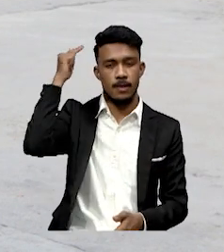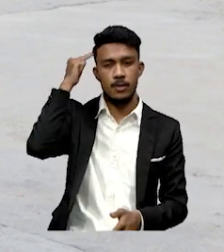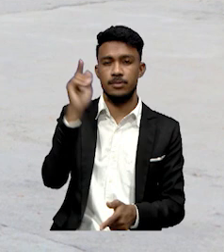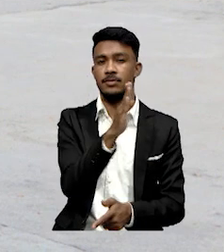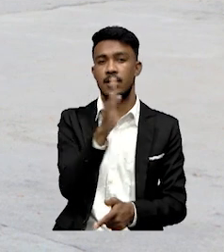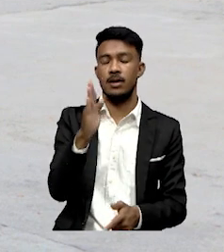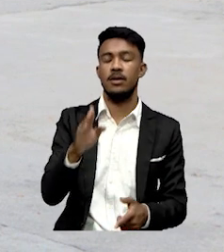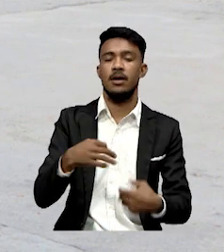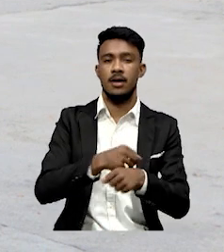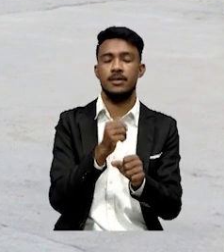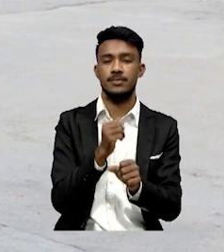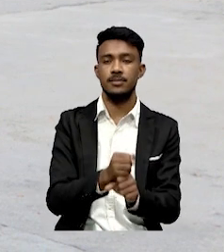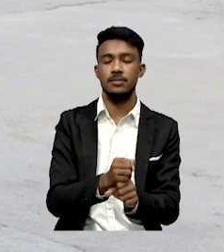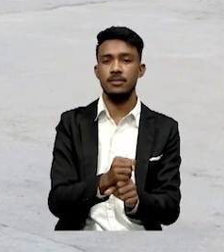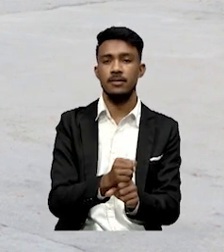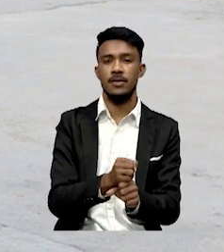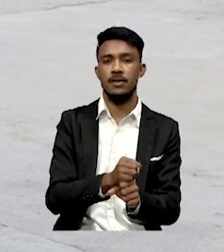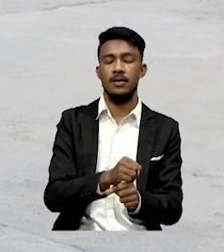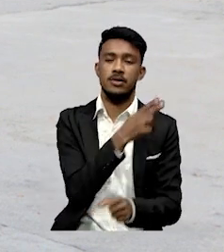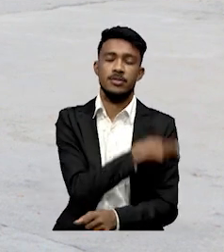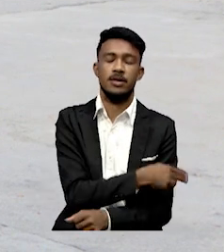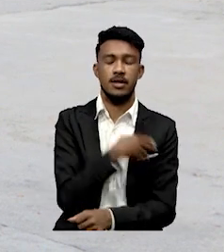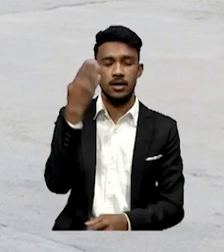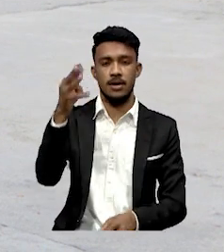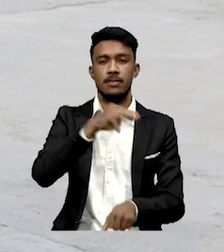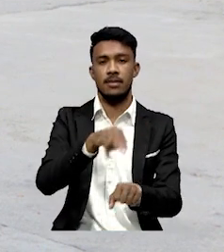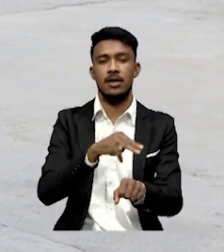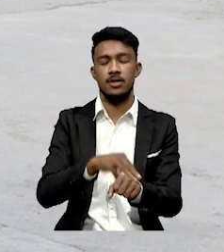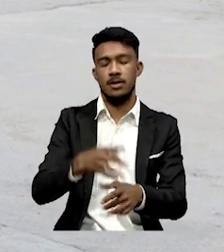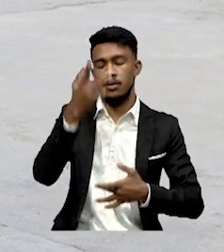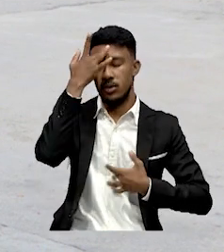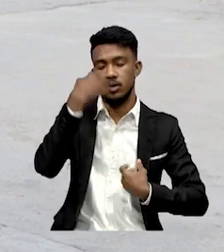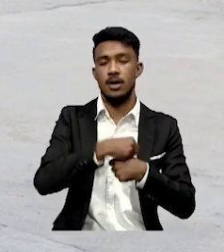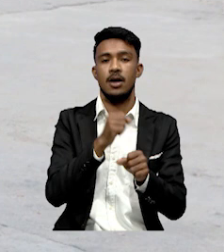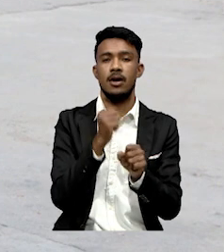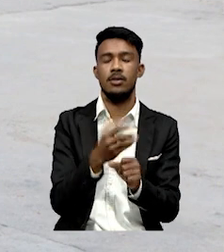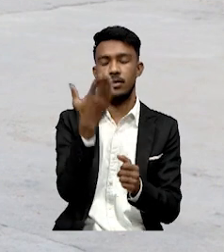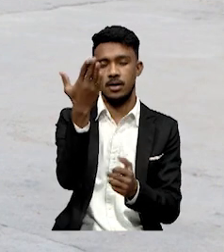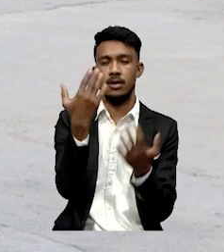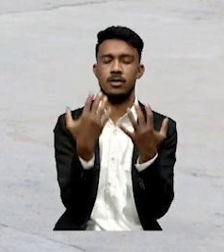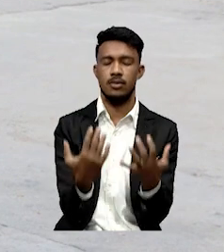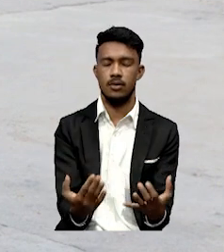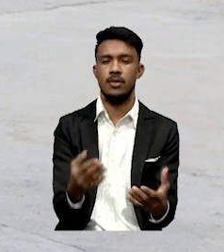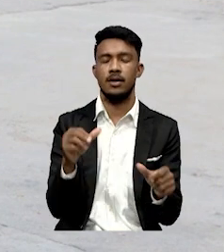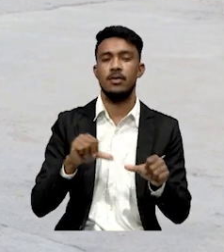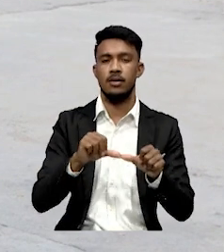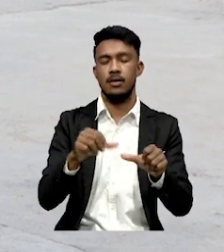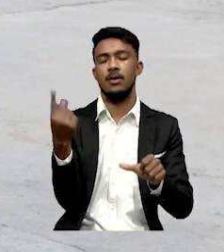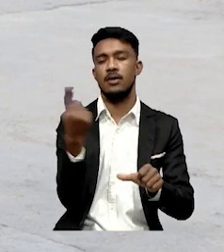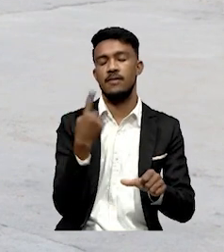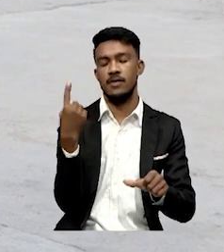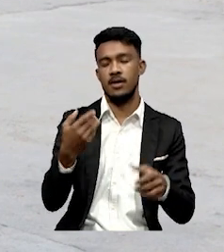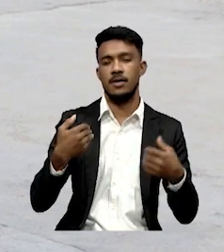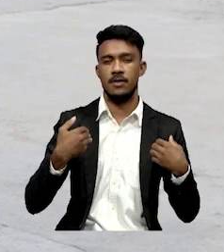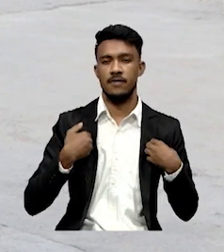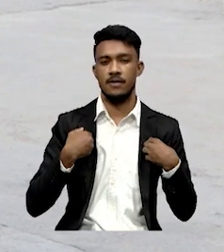halo intervensaun e Malaysia no ne moras den ma agrava e halonia sai todan babebeik e ia sema